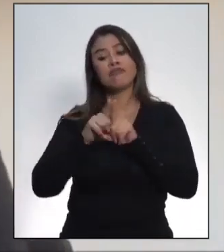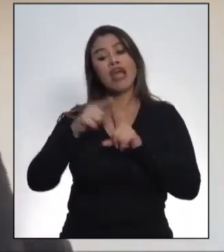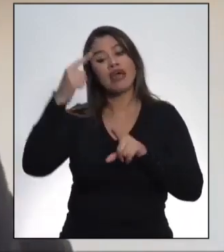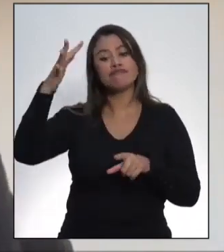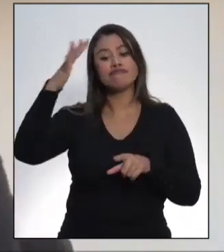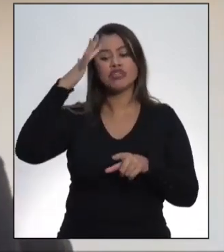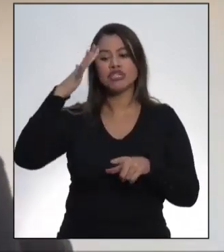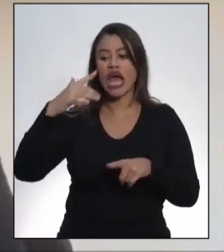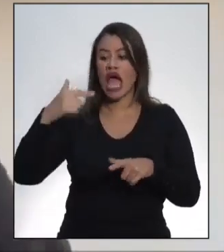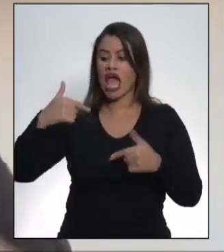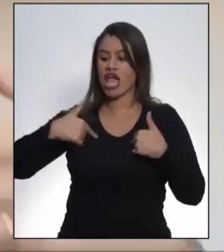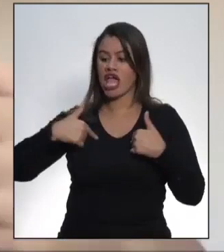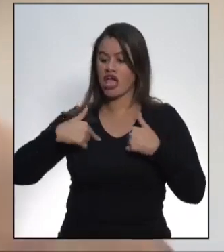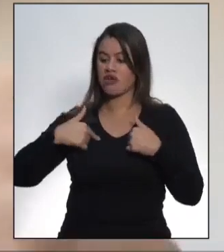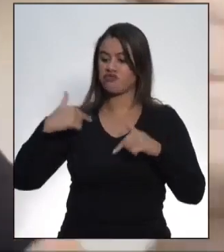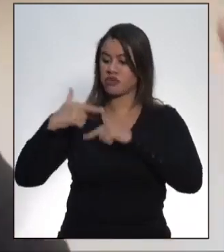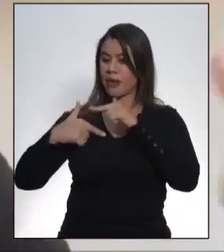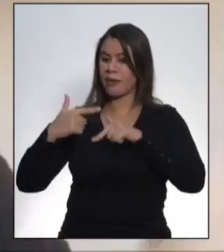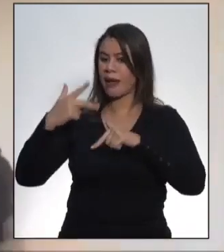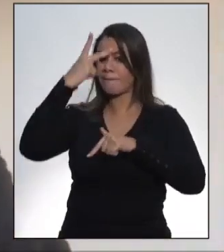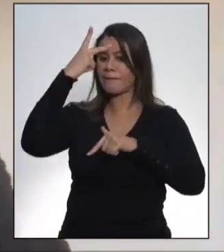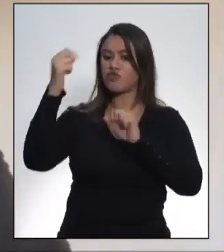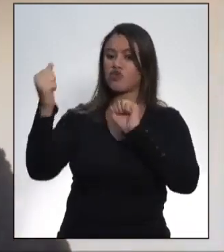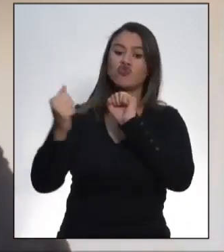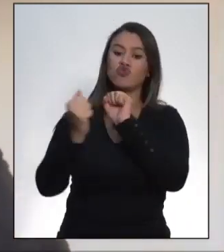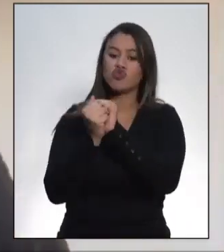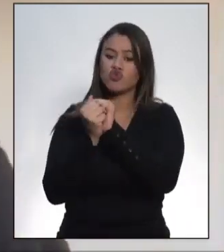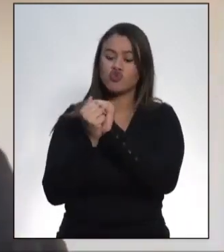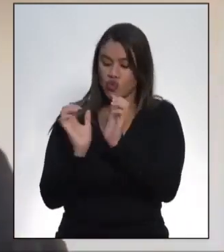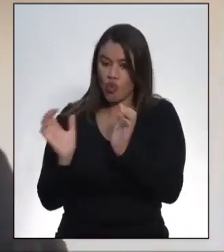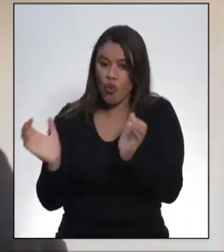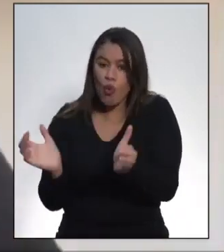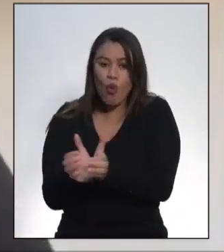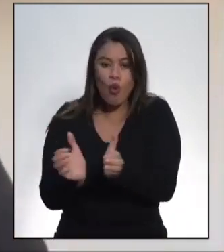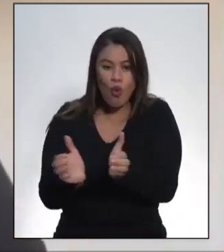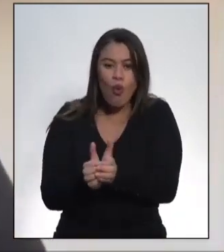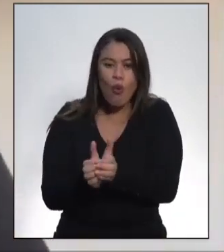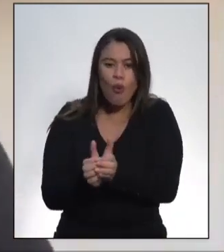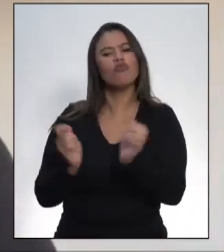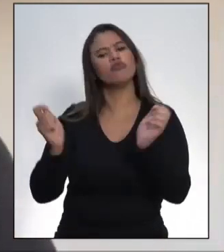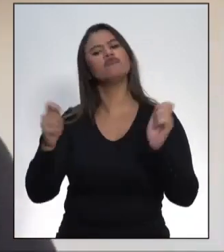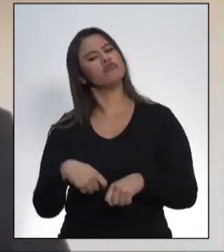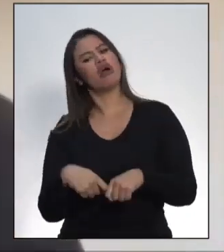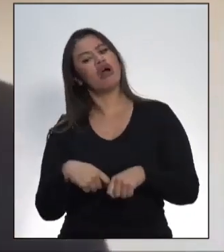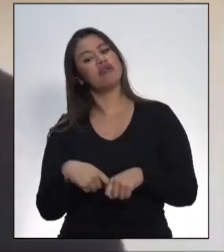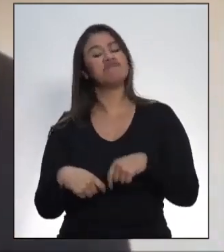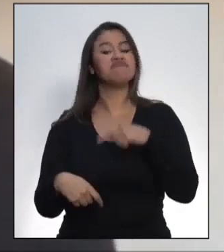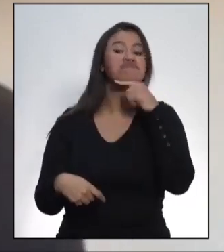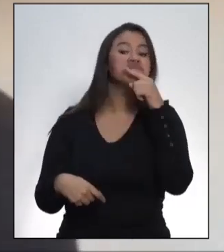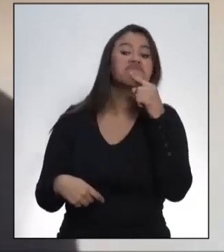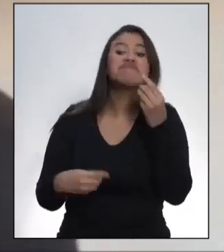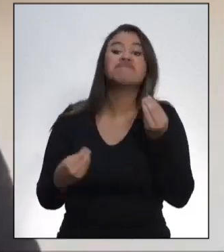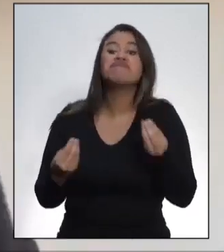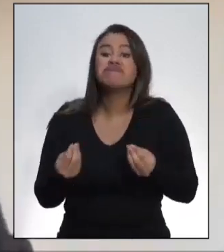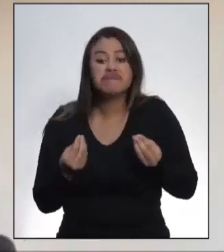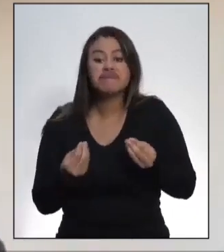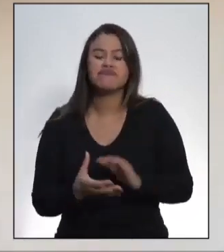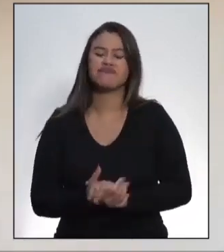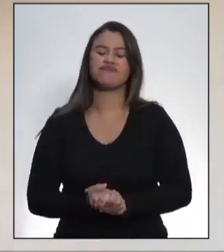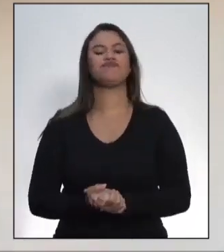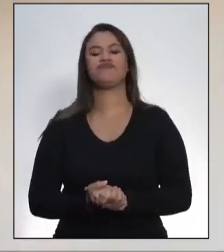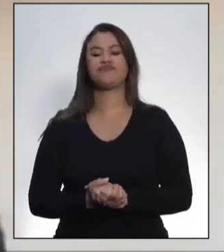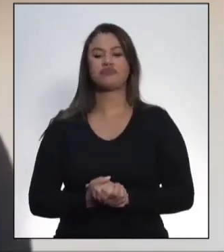trabalhar com pessoas, a montar um time a seu redor e a liderar essas pessoas. Uma outra característica muito importante